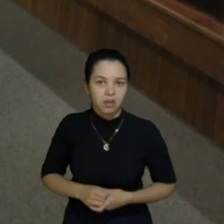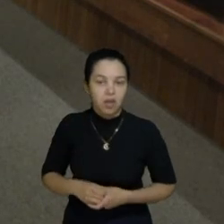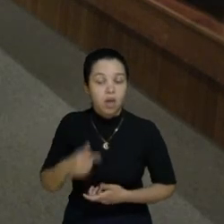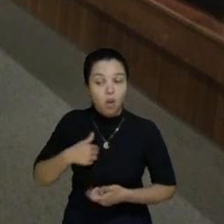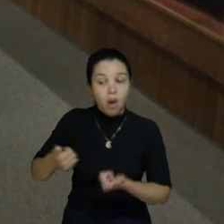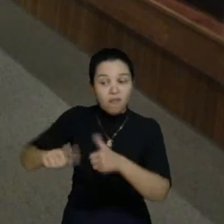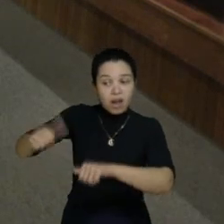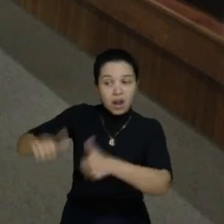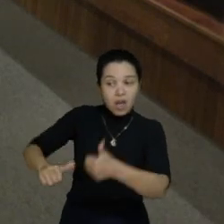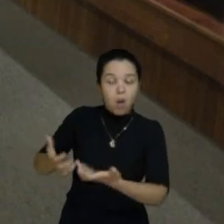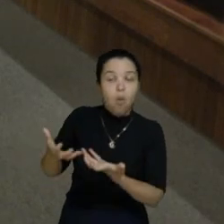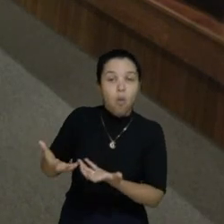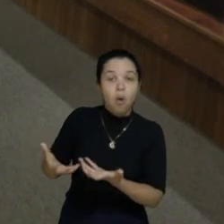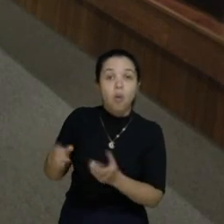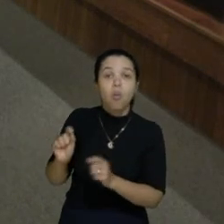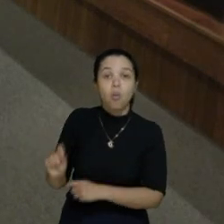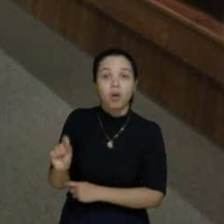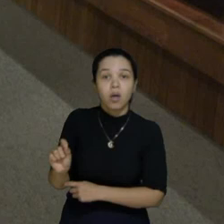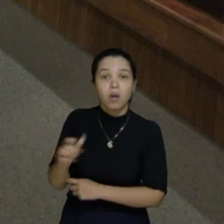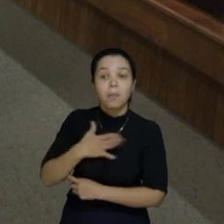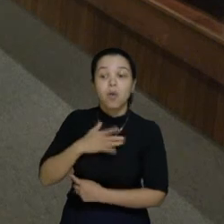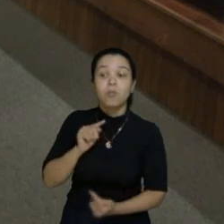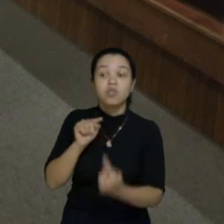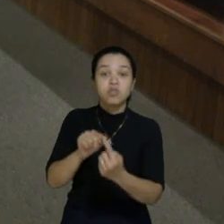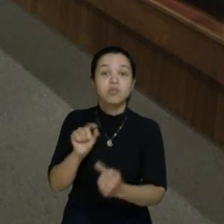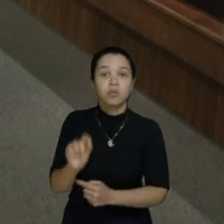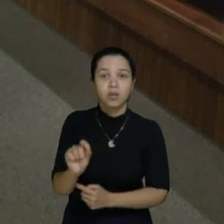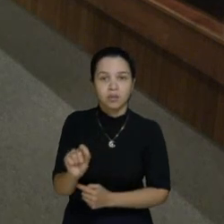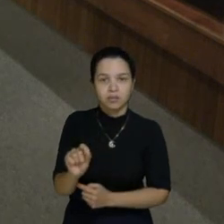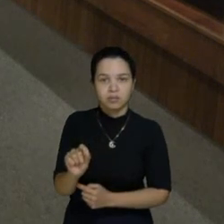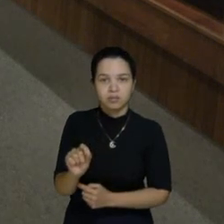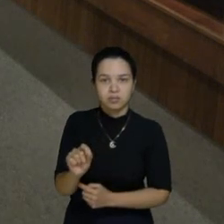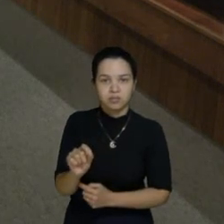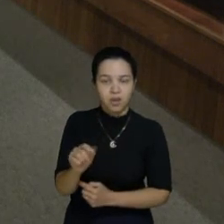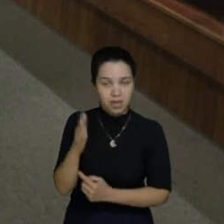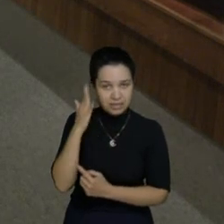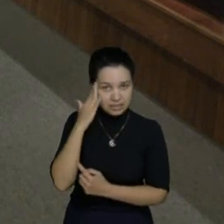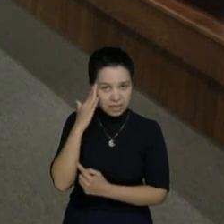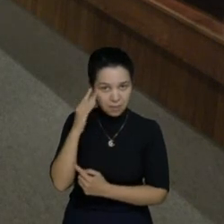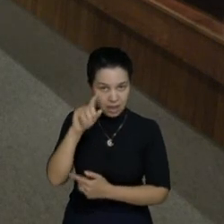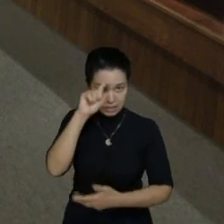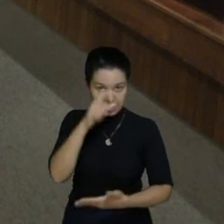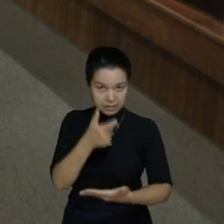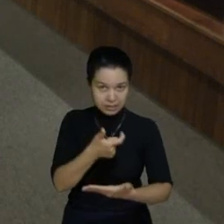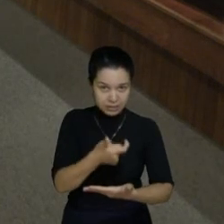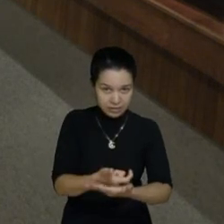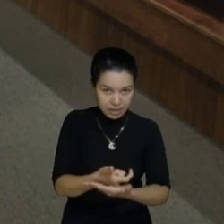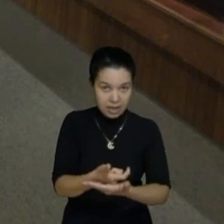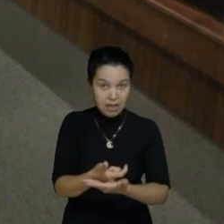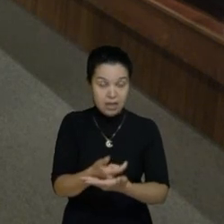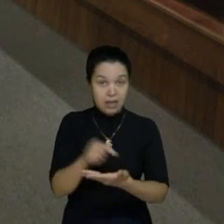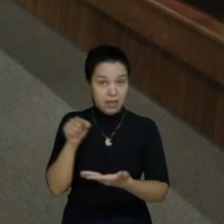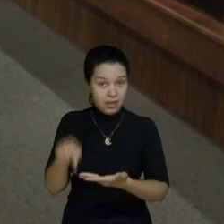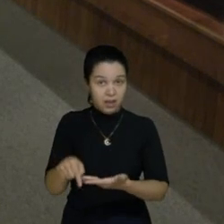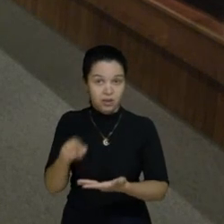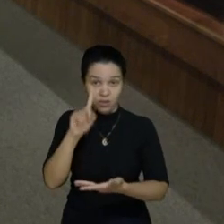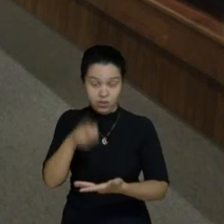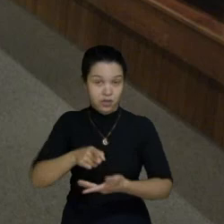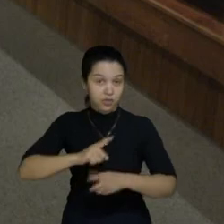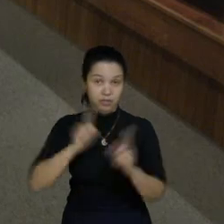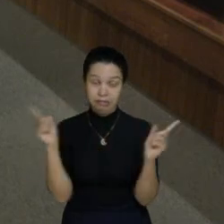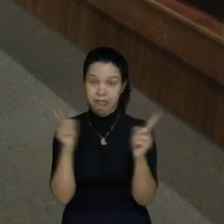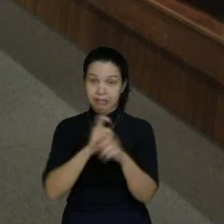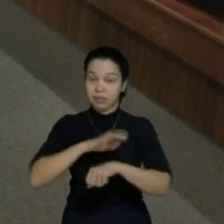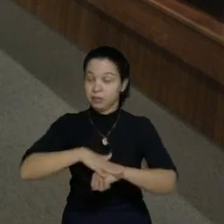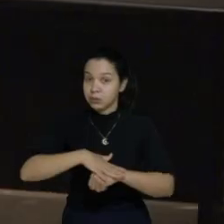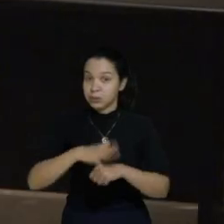primeiro item Qual o meu objetivo é saber o quão a dislexia dele tá atacada naquele dia que nem eu já ouvi uma menina falando eu acho